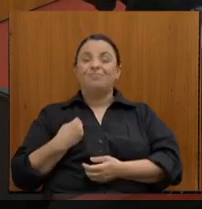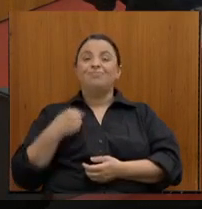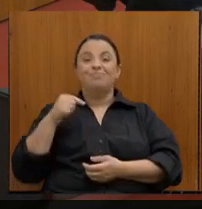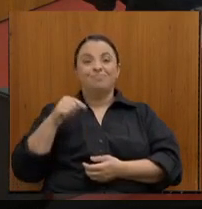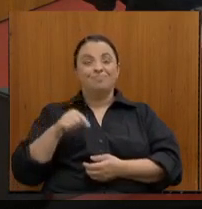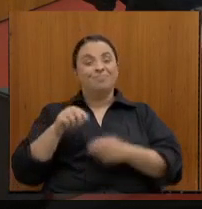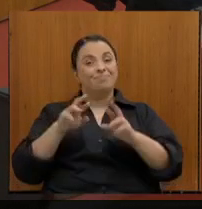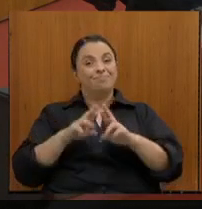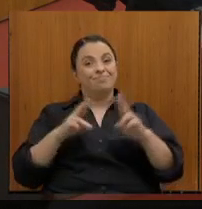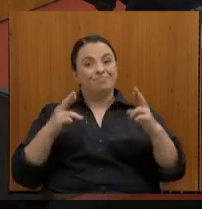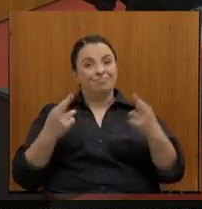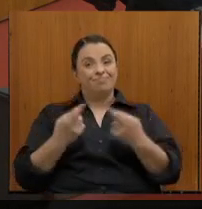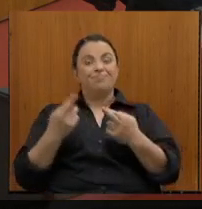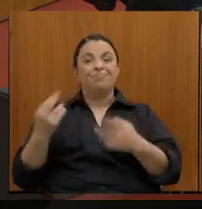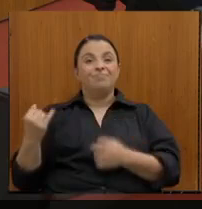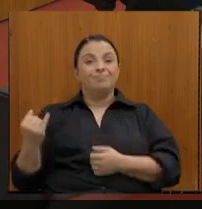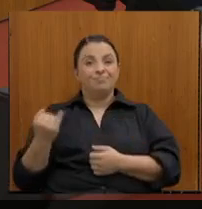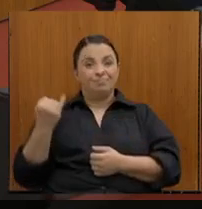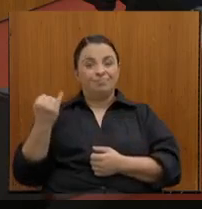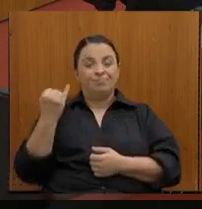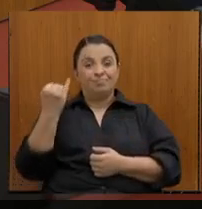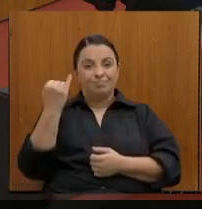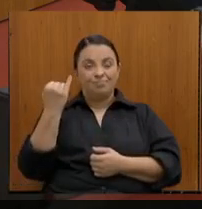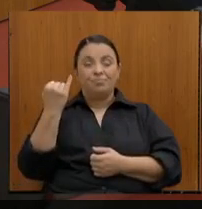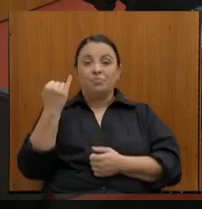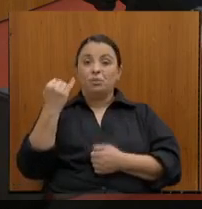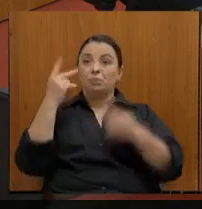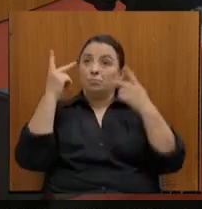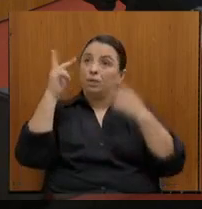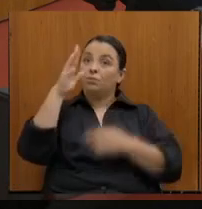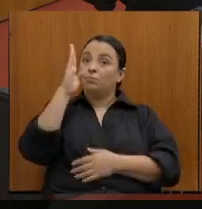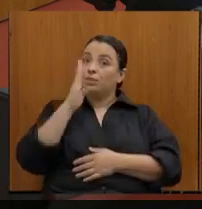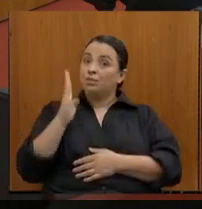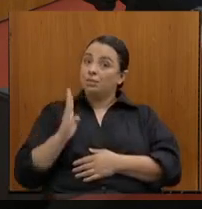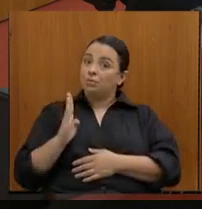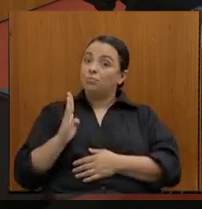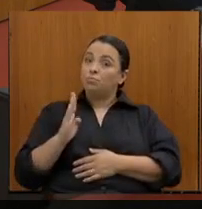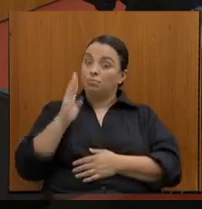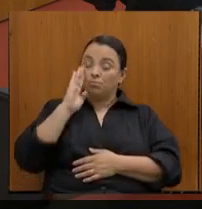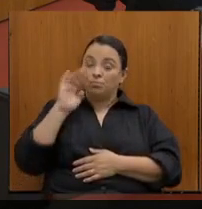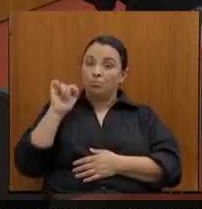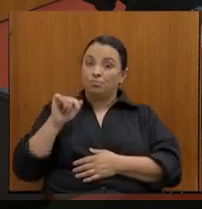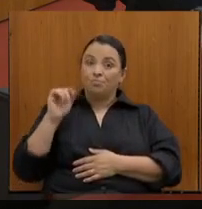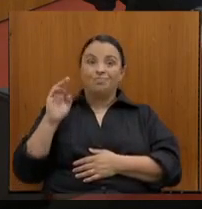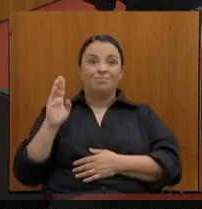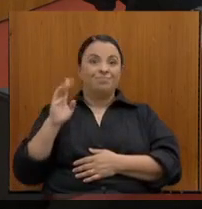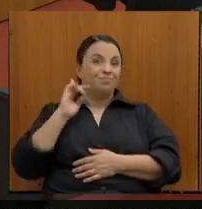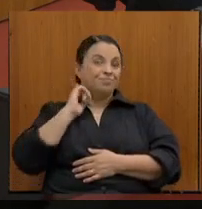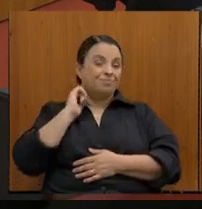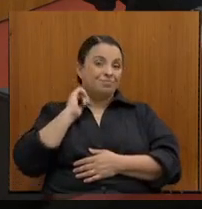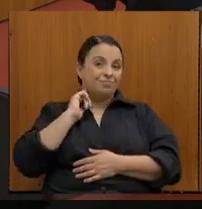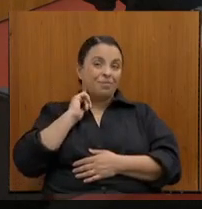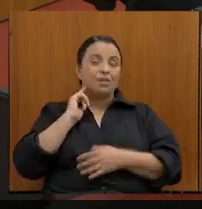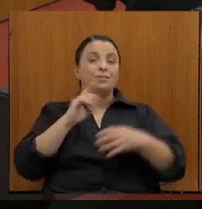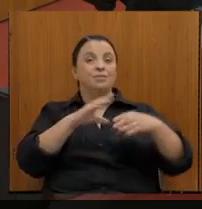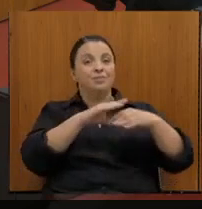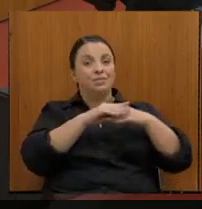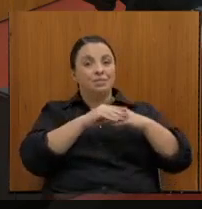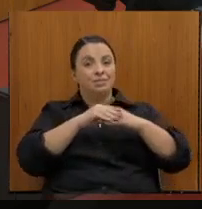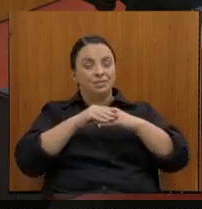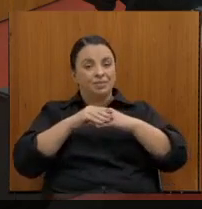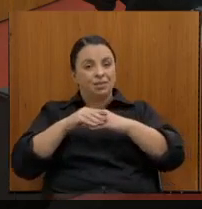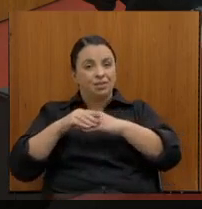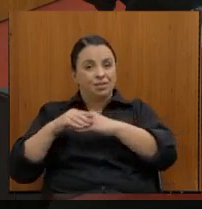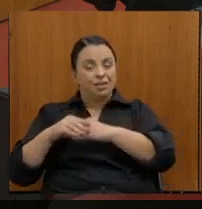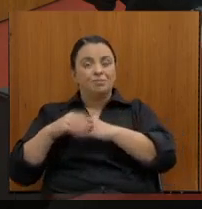reunião tão importante para o Brasil tão importante para Minas Gerais saudar que os meus companheiros